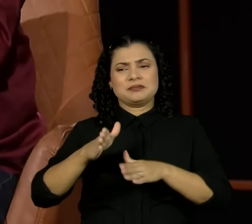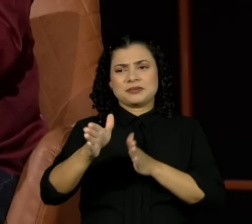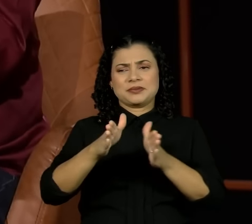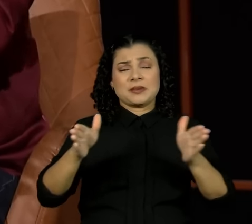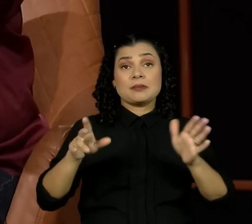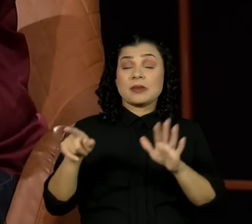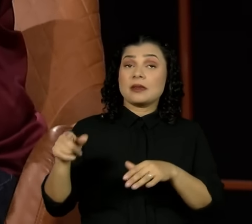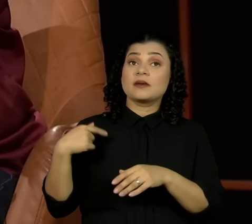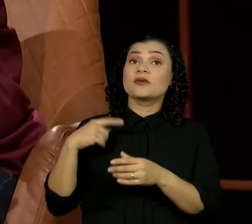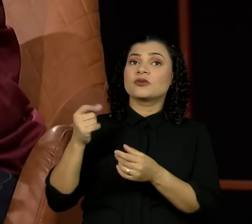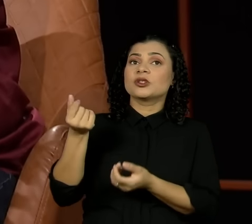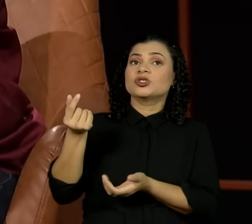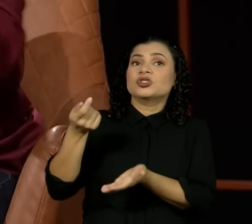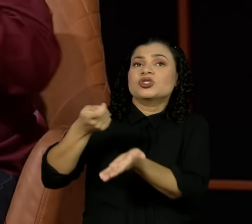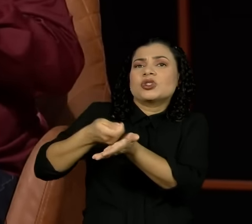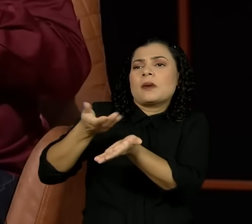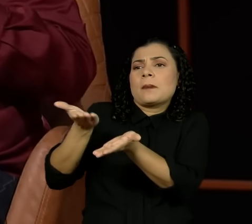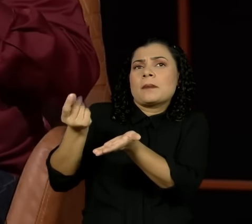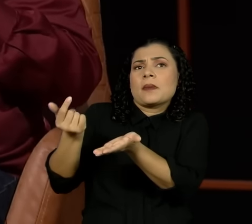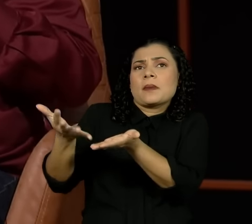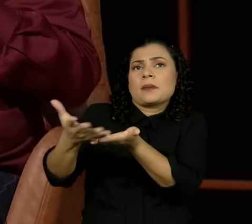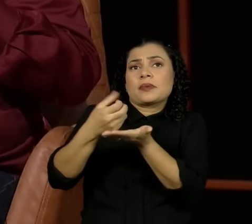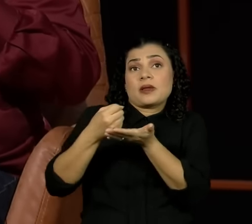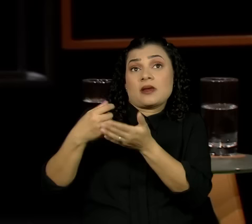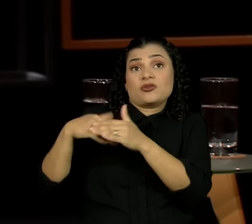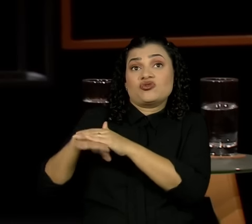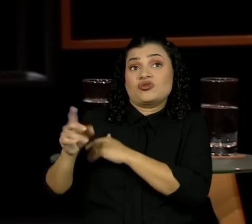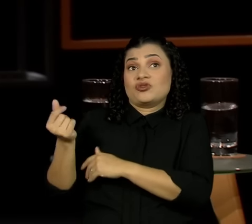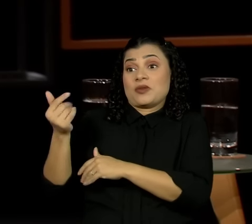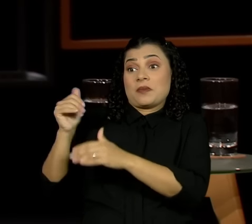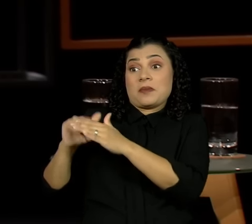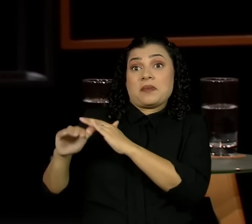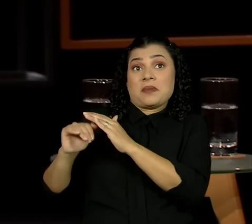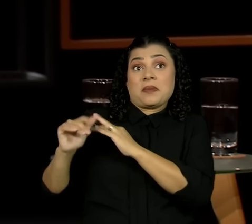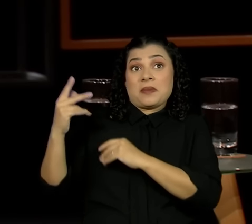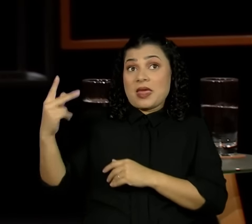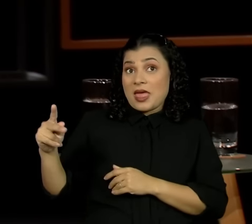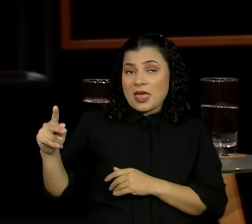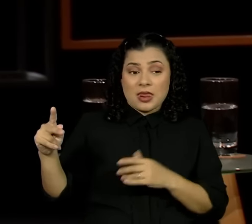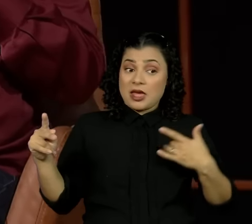aí, e cobrava um dinheirinho, mas ficava para ele. A gente não sabia.